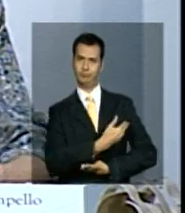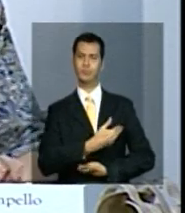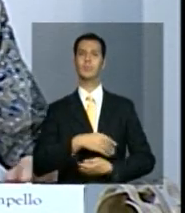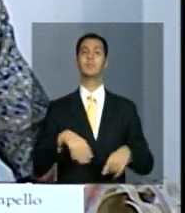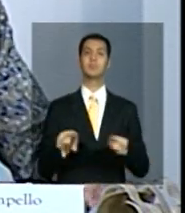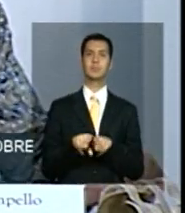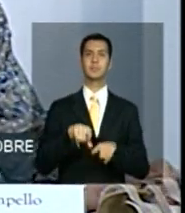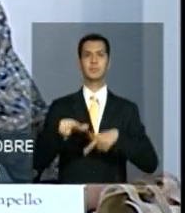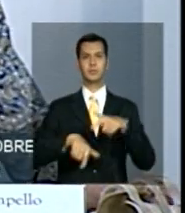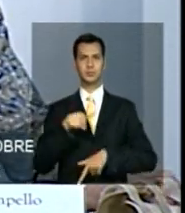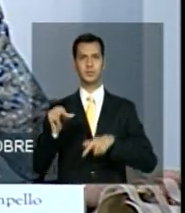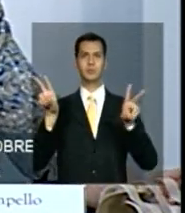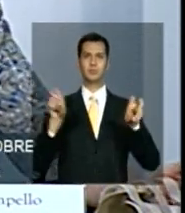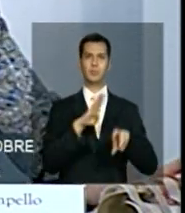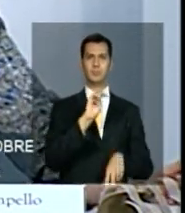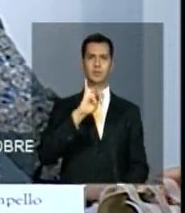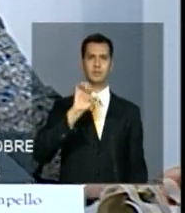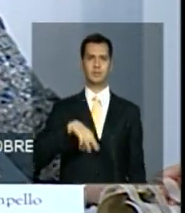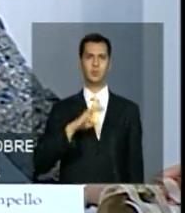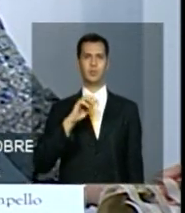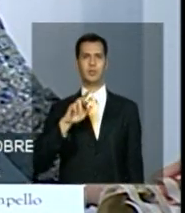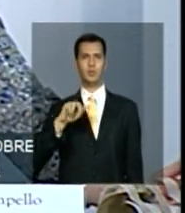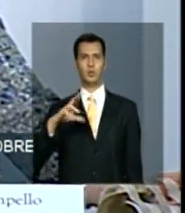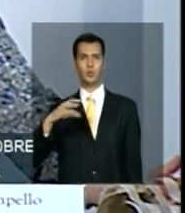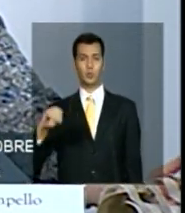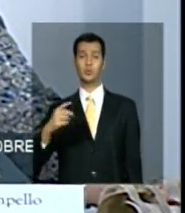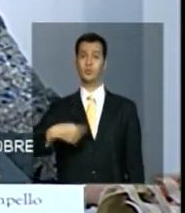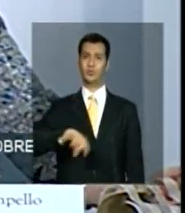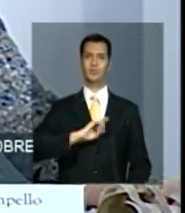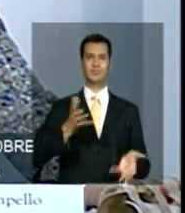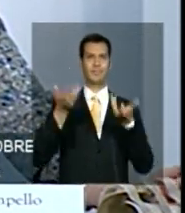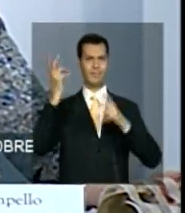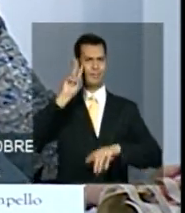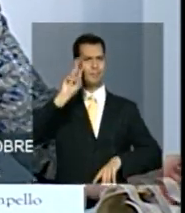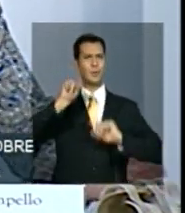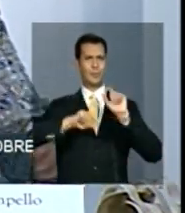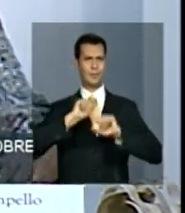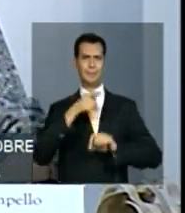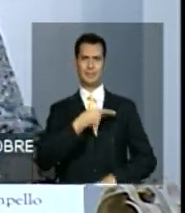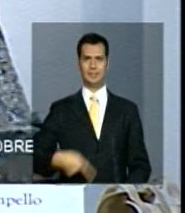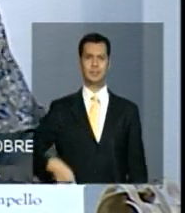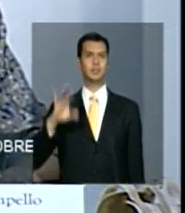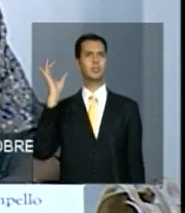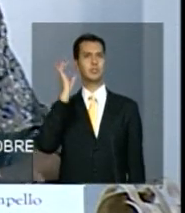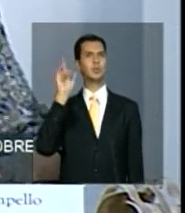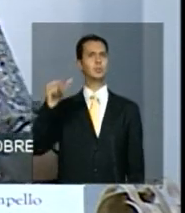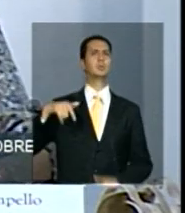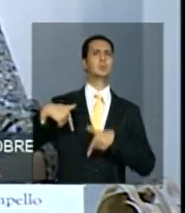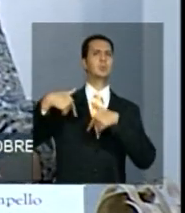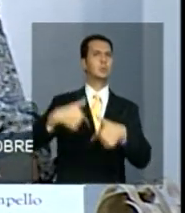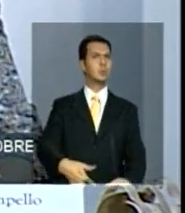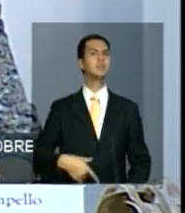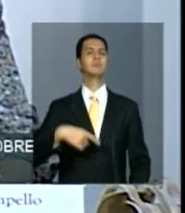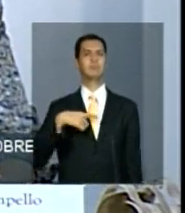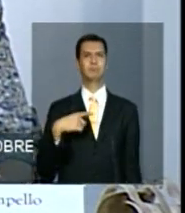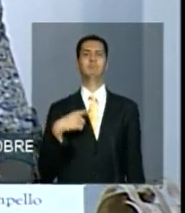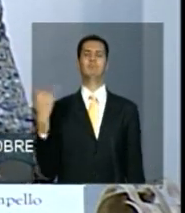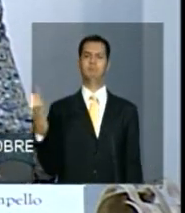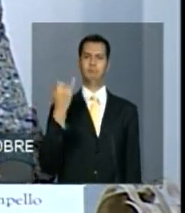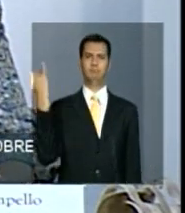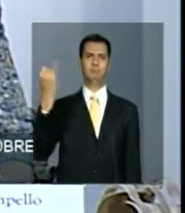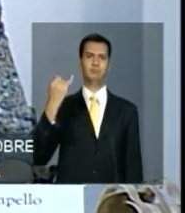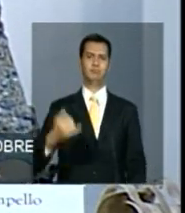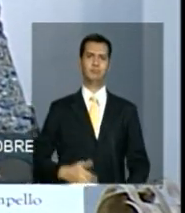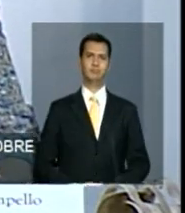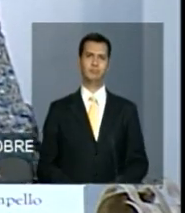destacar em especial um grande esforço que a presidenta Dilma tá fazendo que se revela em especial importante no